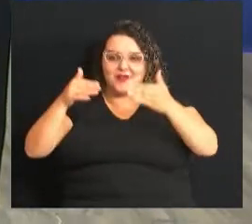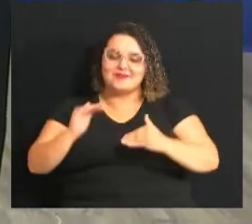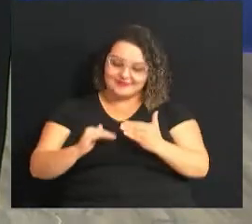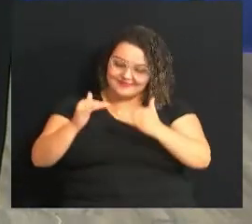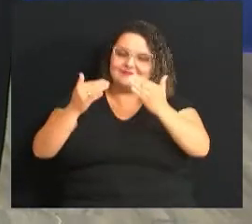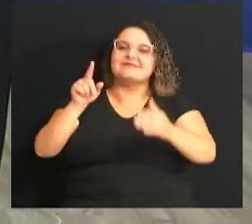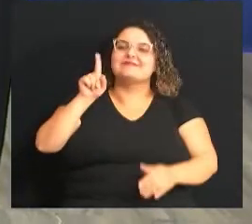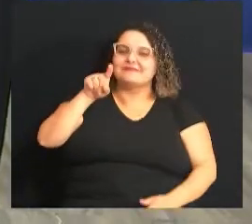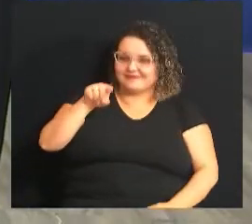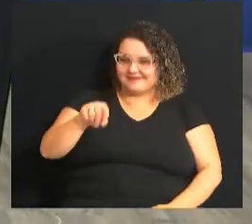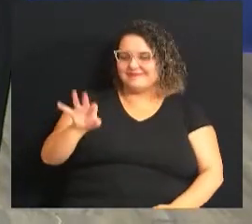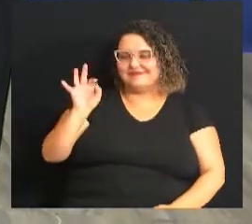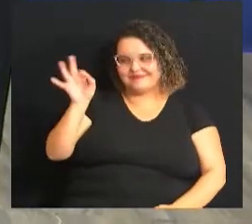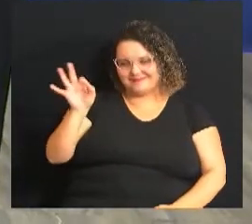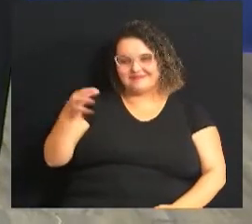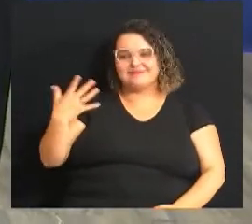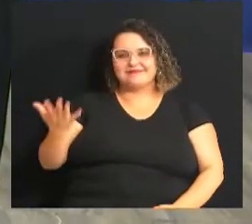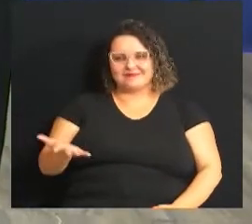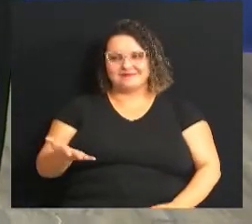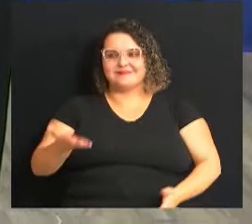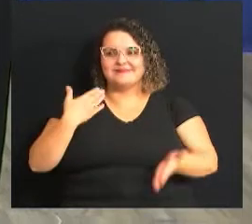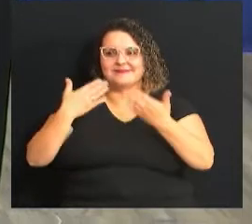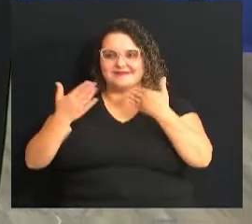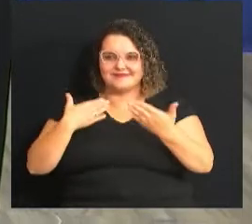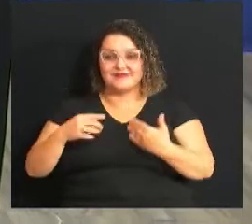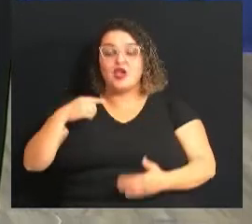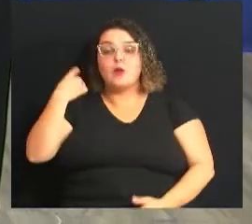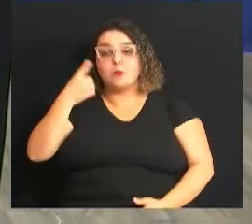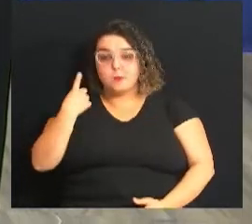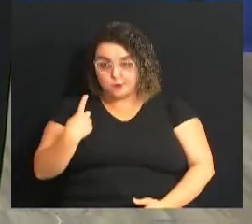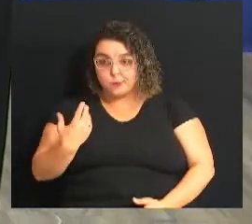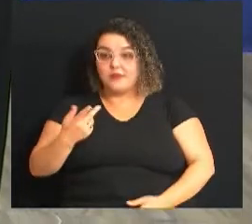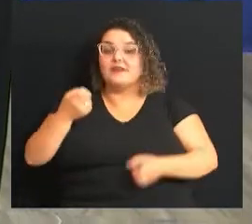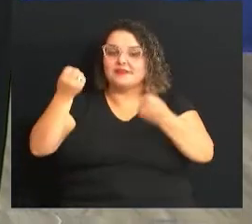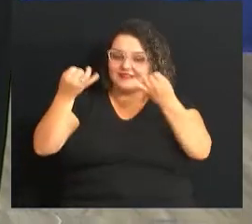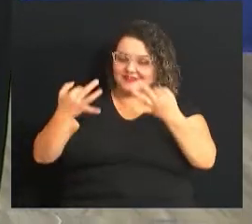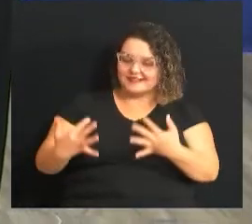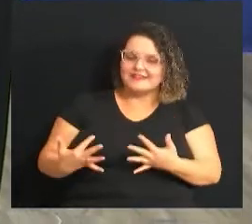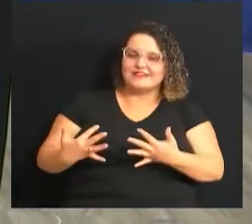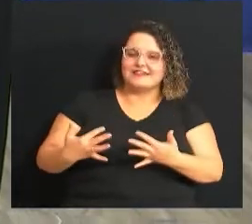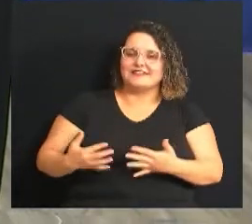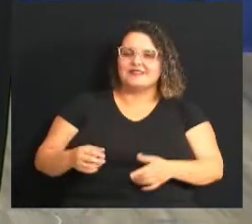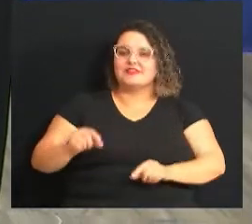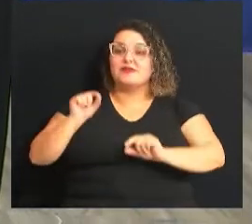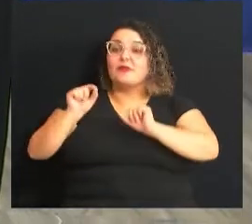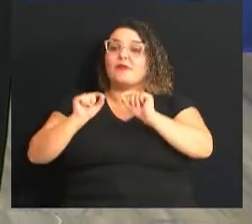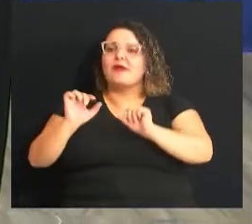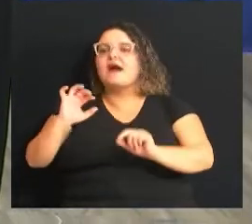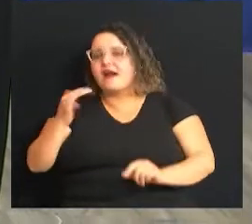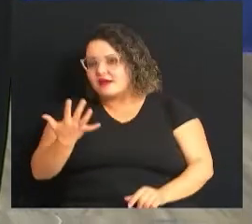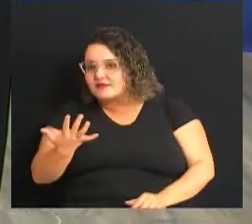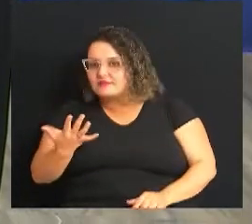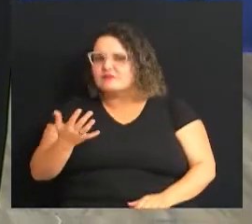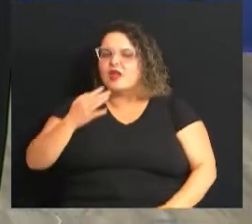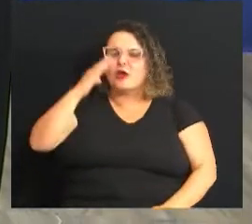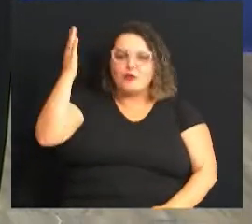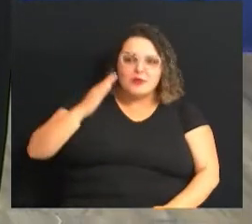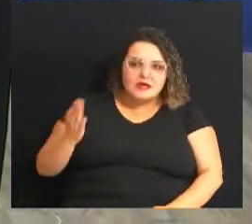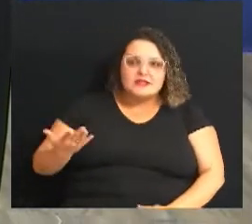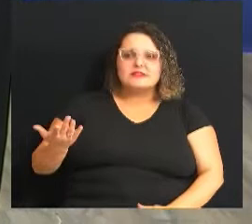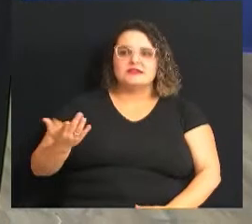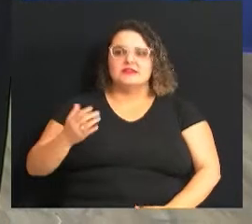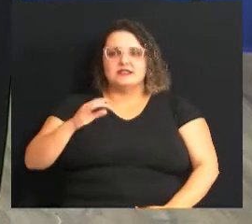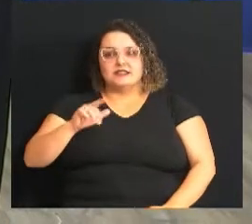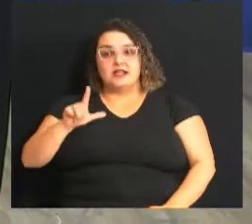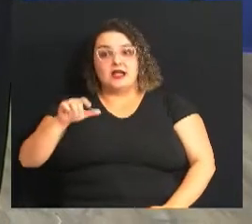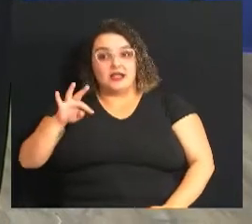né? Exatamente. Então vou conversar com uma advogada que vai nos explicar sobre essa situação, se no Brasil, de acordo com a CLT, se